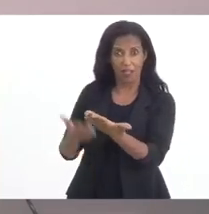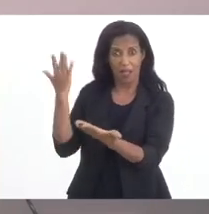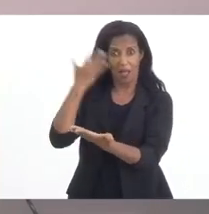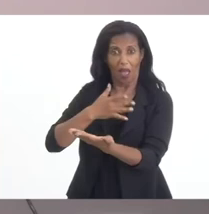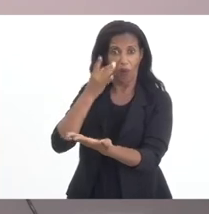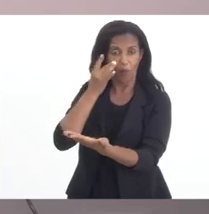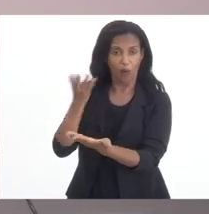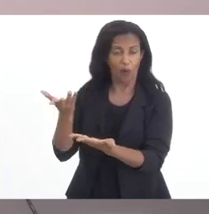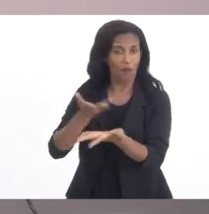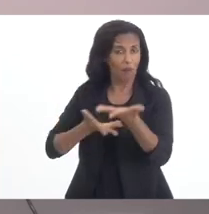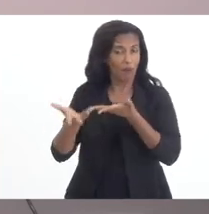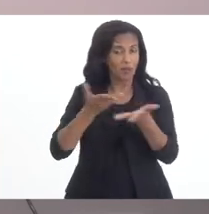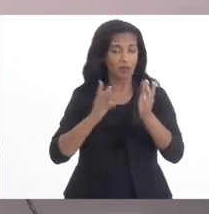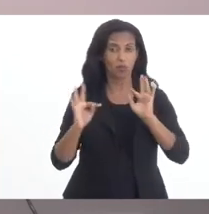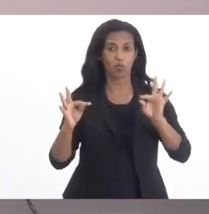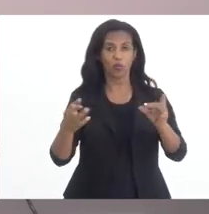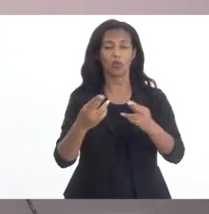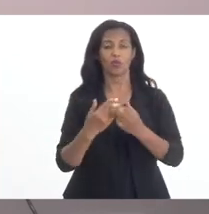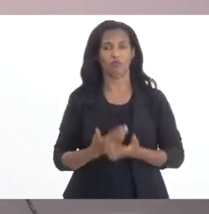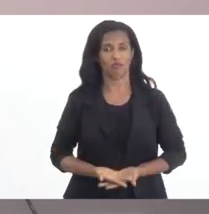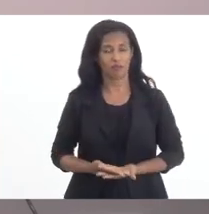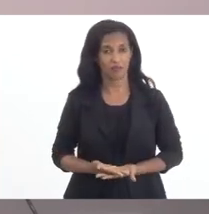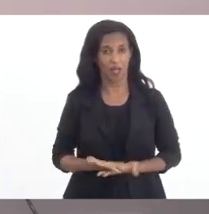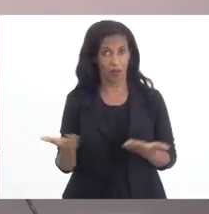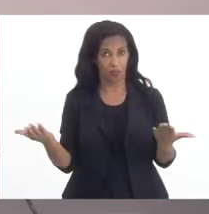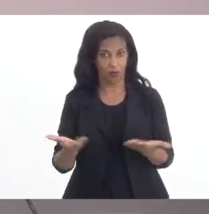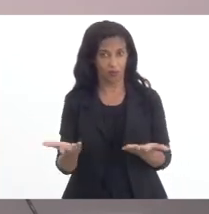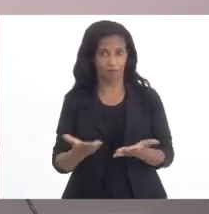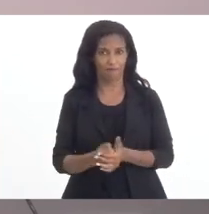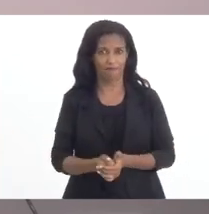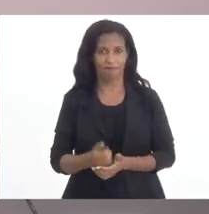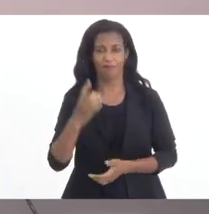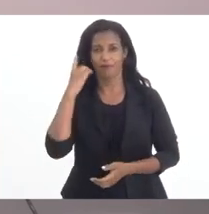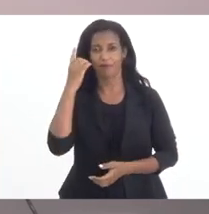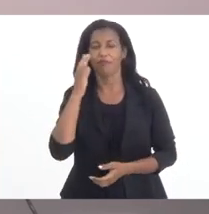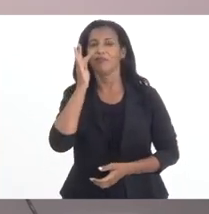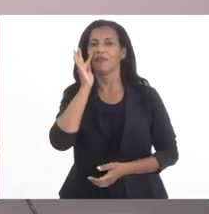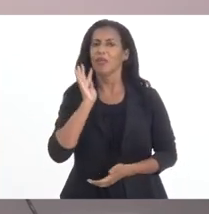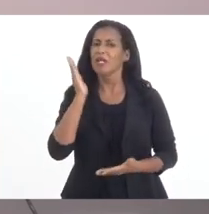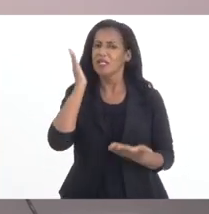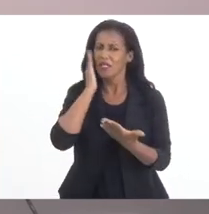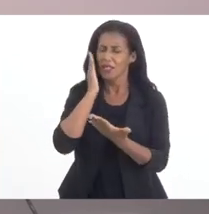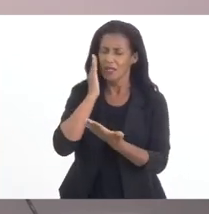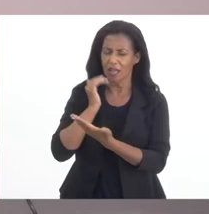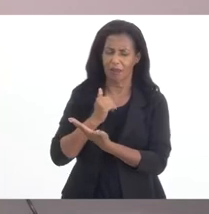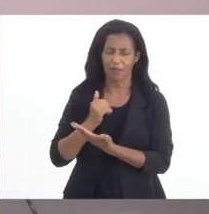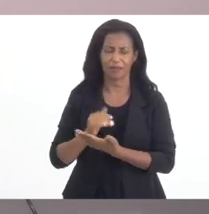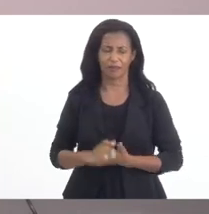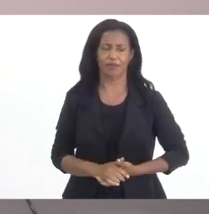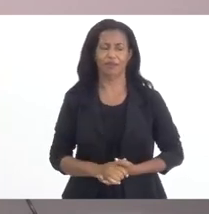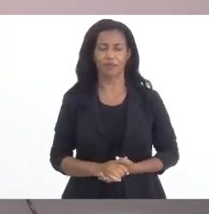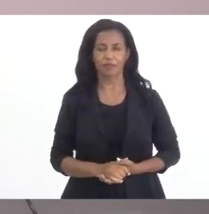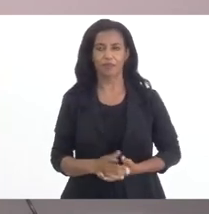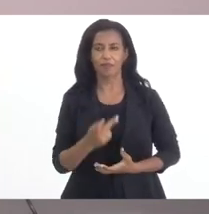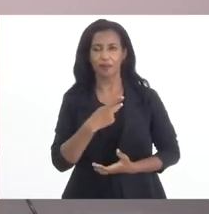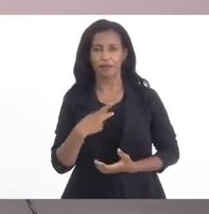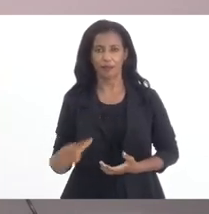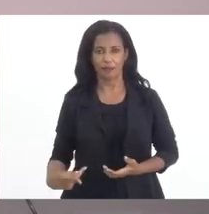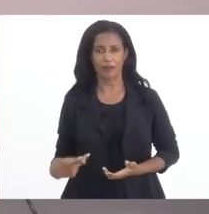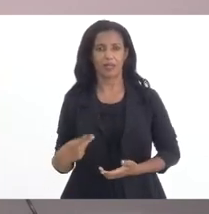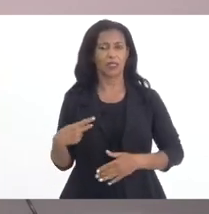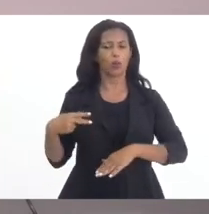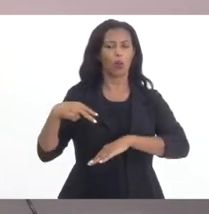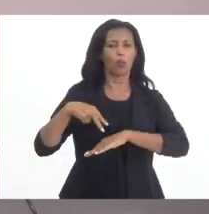que participou de todas as reuniões. Agora, o deputado Flávio Serafim sabe perfeitamente disso. O presidente da Alerj se